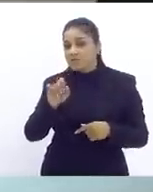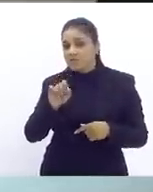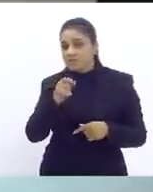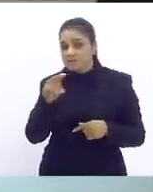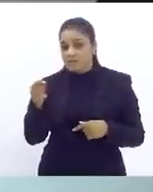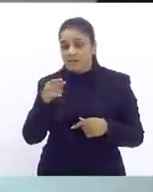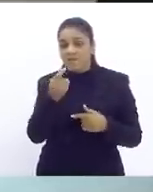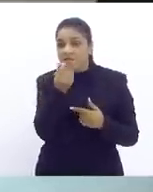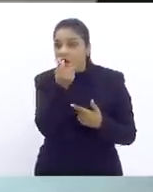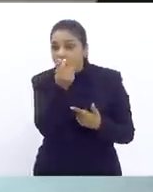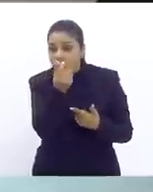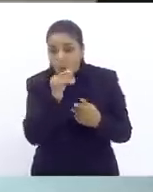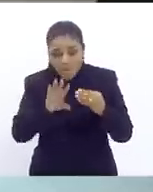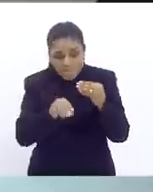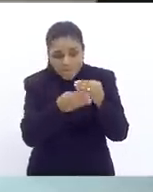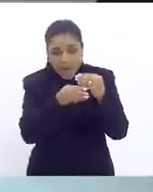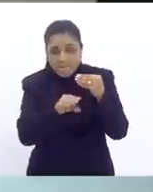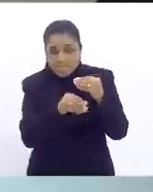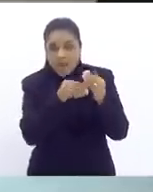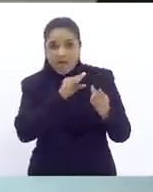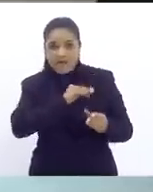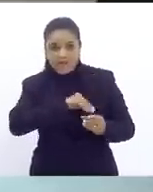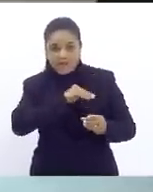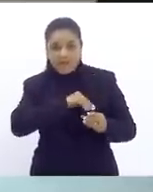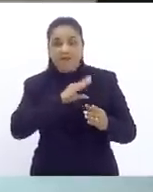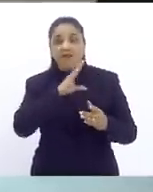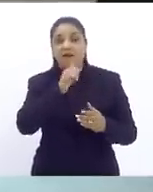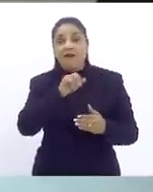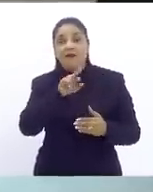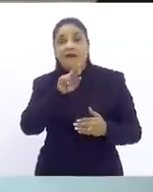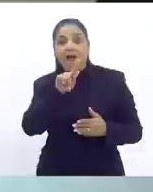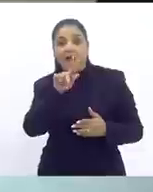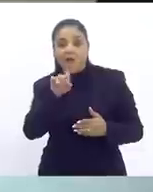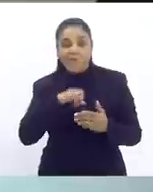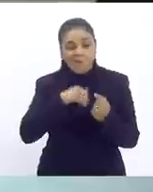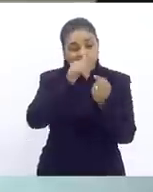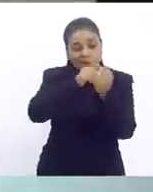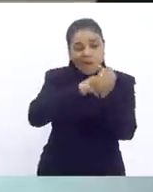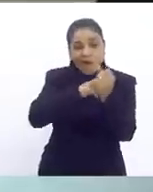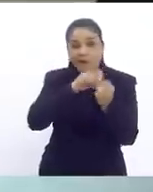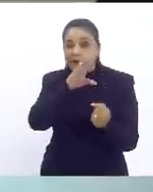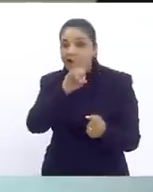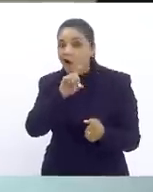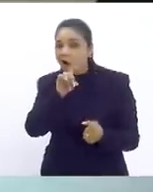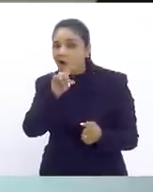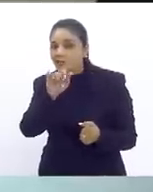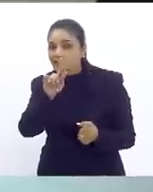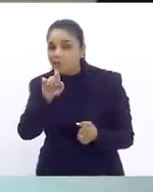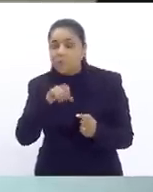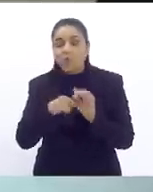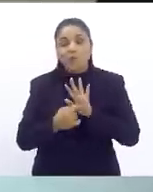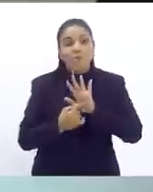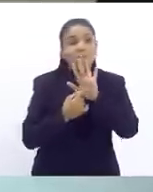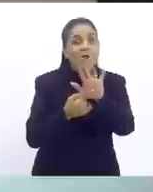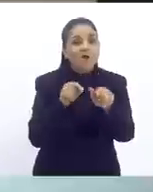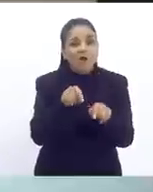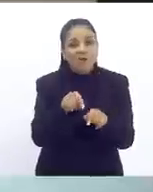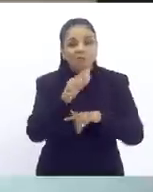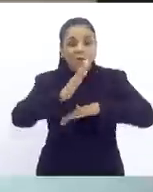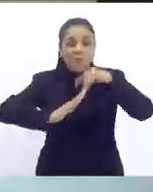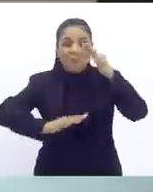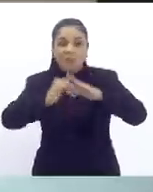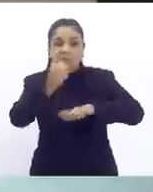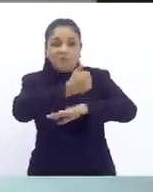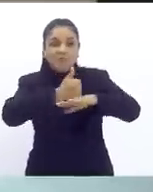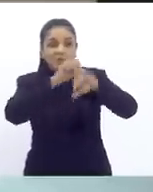revisando efetivamente os cargos código do cargo o que que esse cargo efetivo hoje representa qual o cargo paradigma que tem hoje no sistema